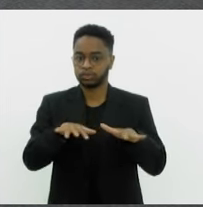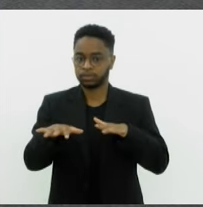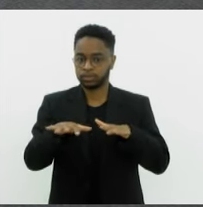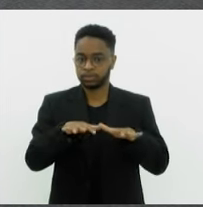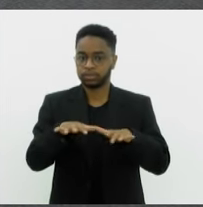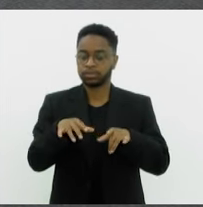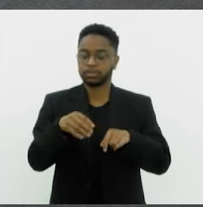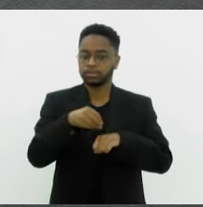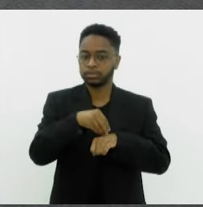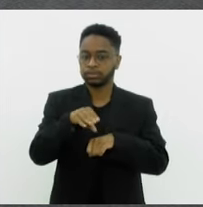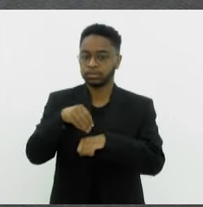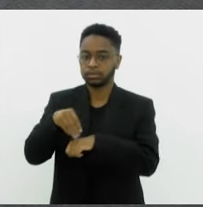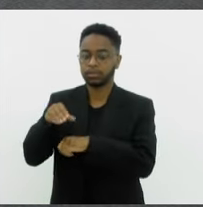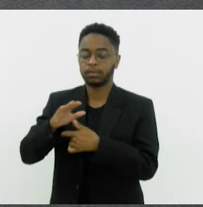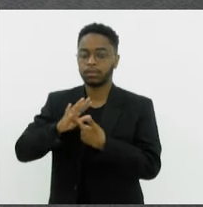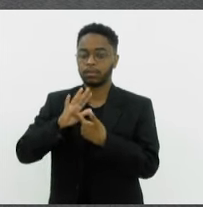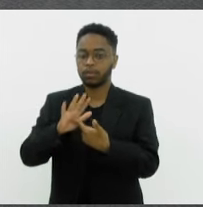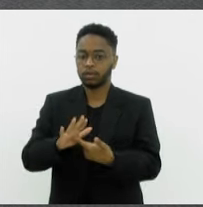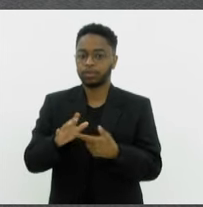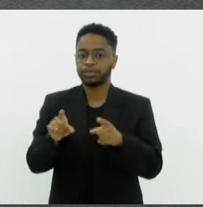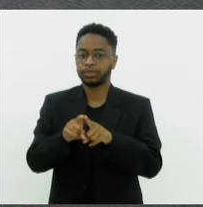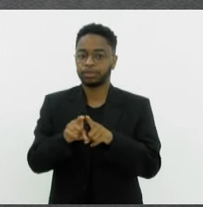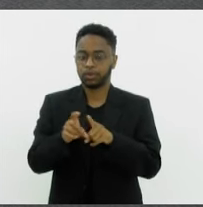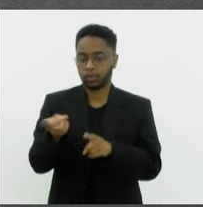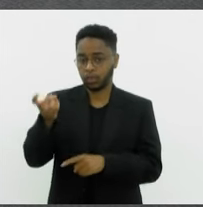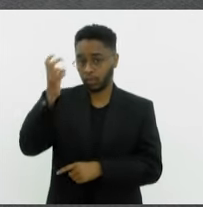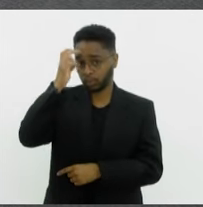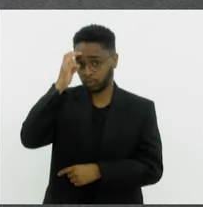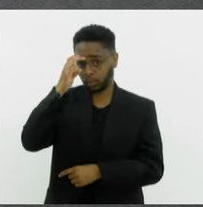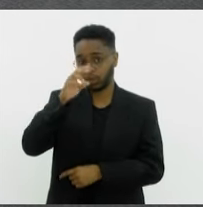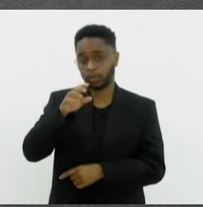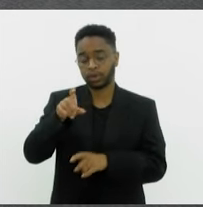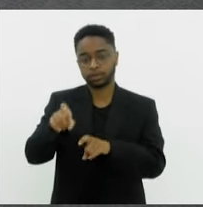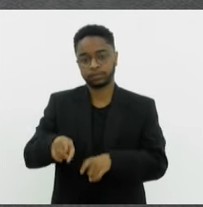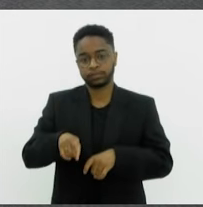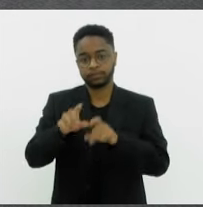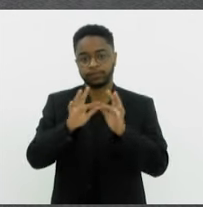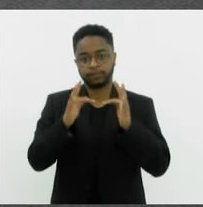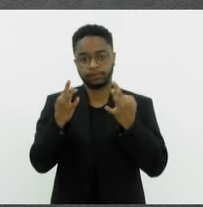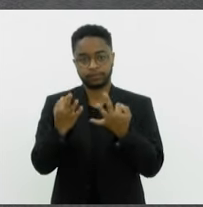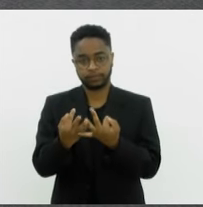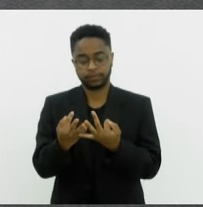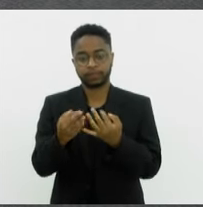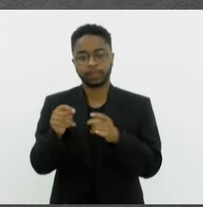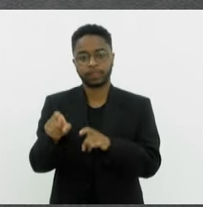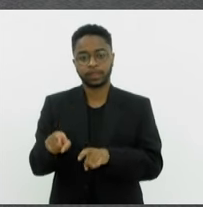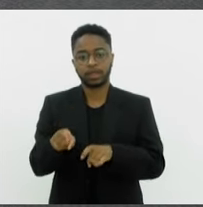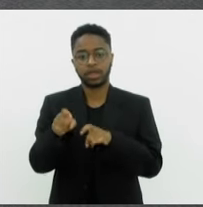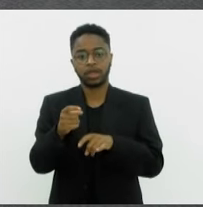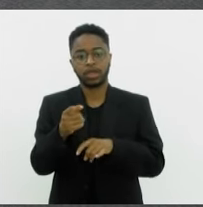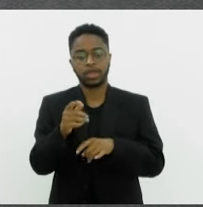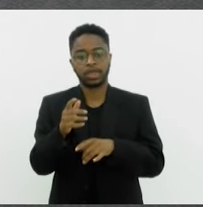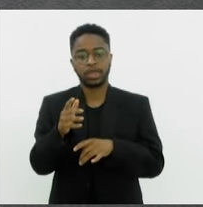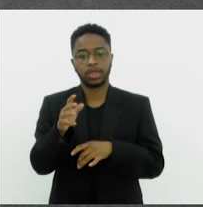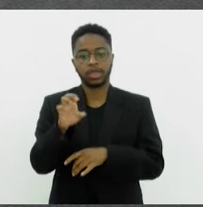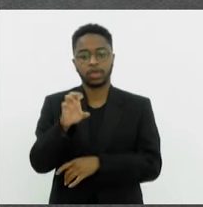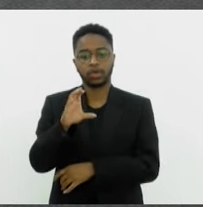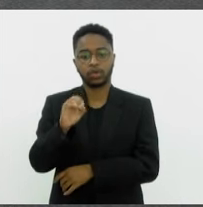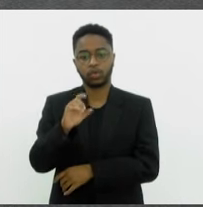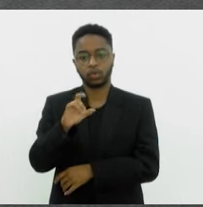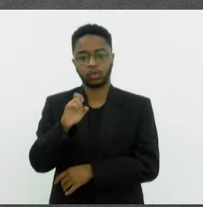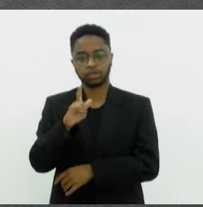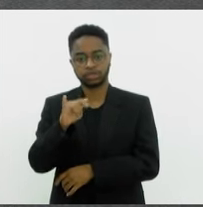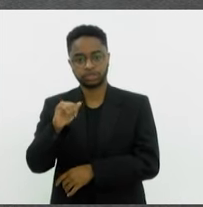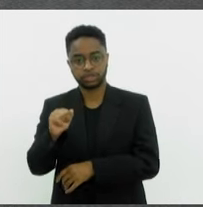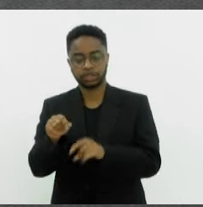em si também não só a cultura da agricultura familiar, da agroecologia, da agricultura do campo, mas